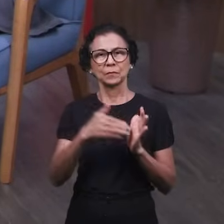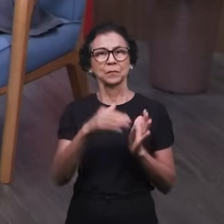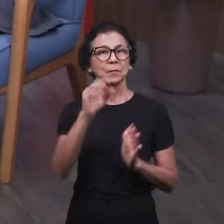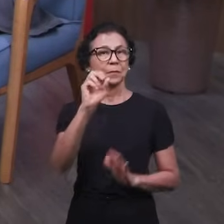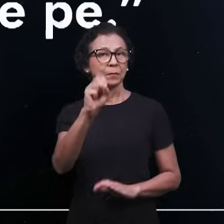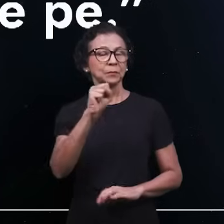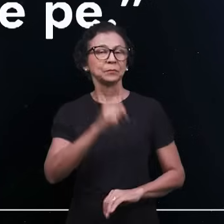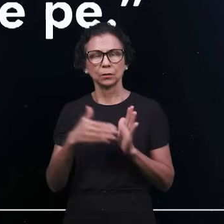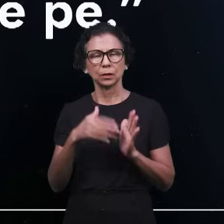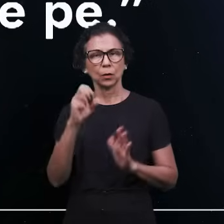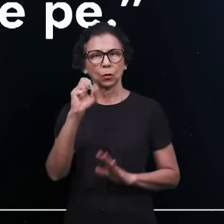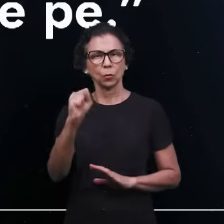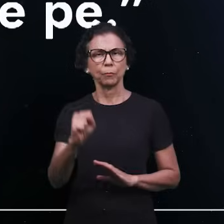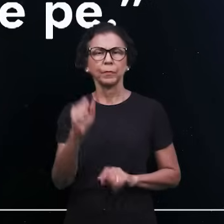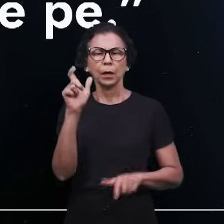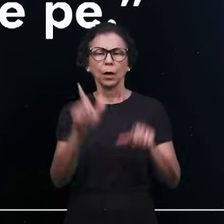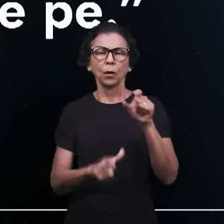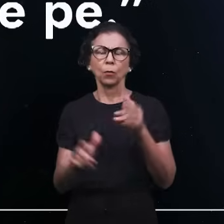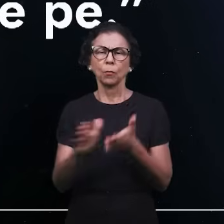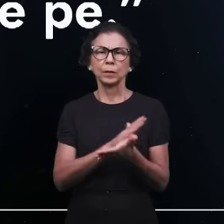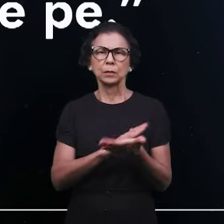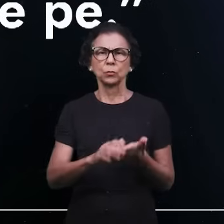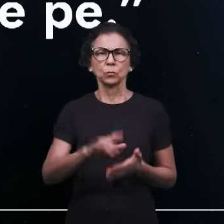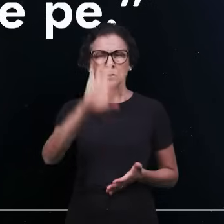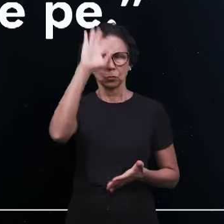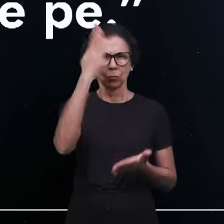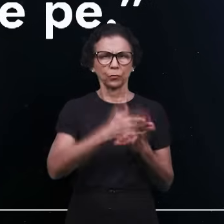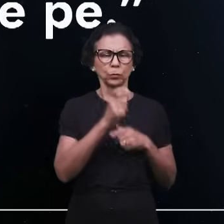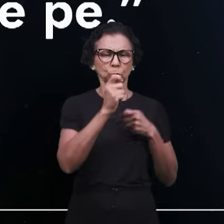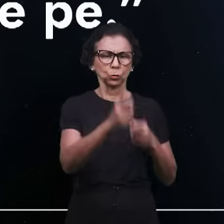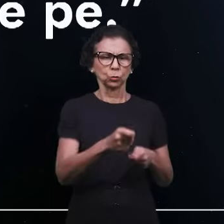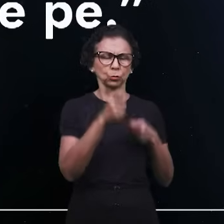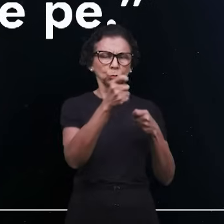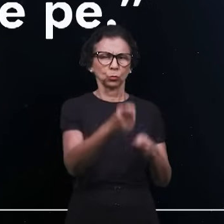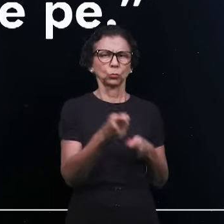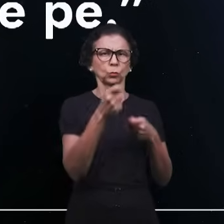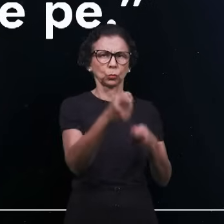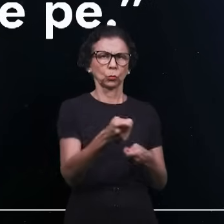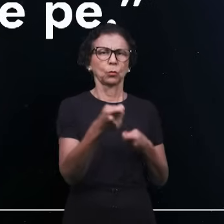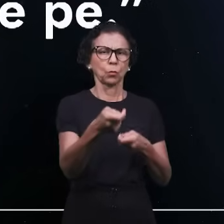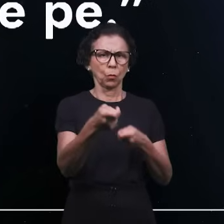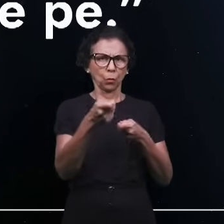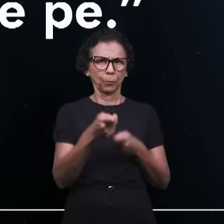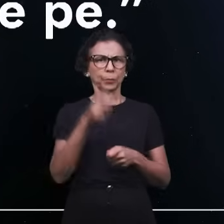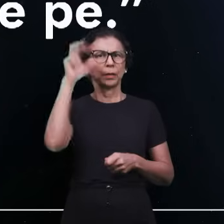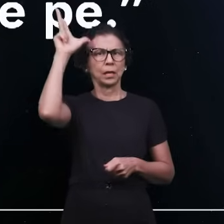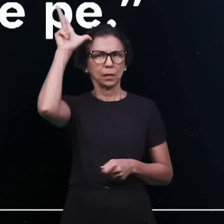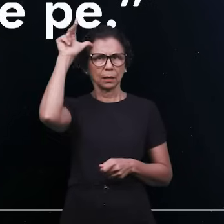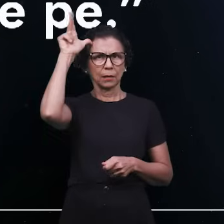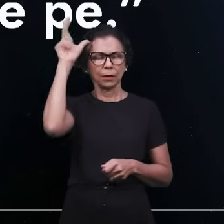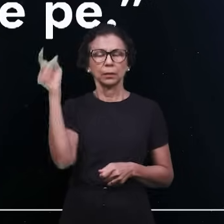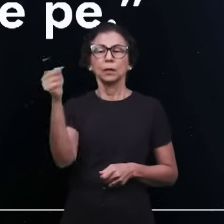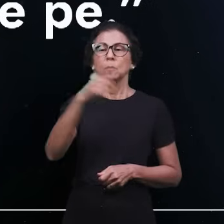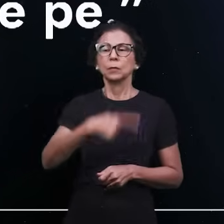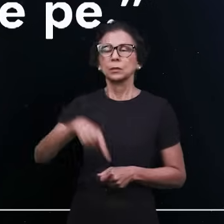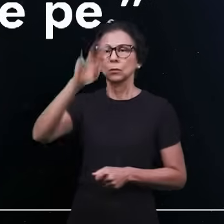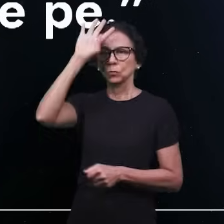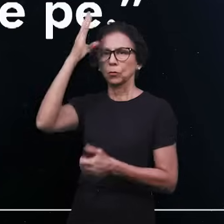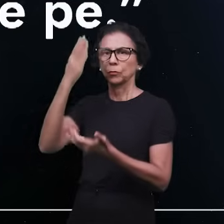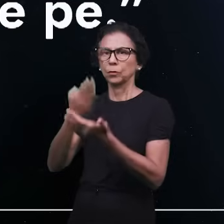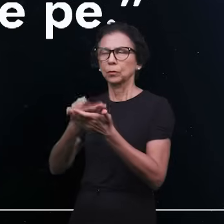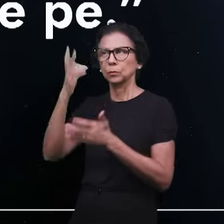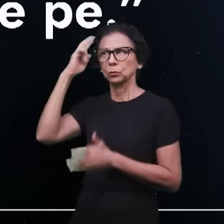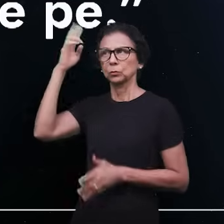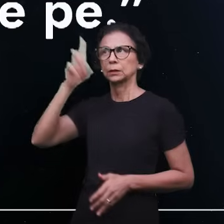8, que diz assim: uns confiam em carros e outros em cavalos, mas nós faremos menção do nome do Senhor nosso